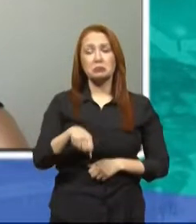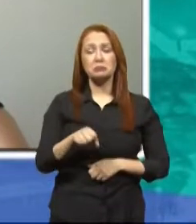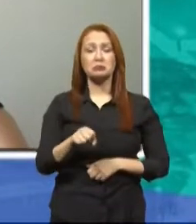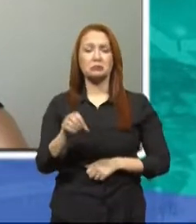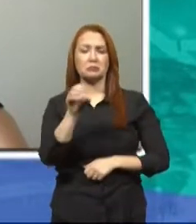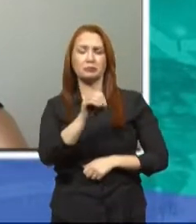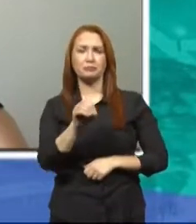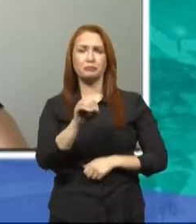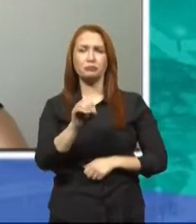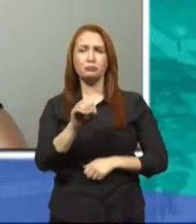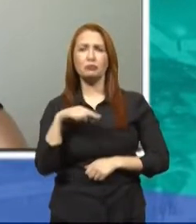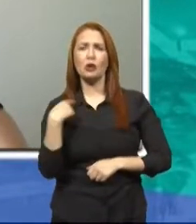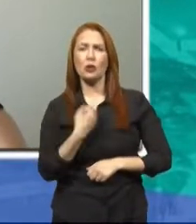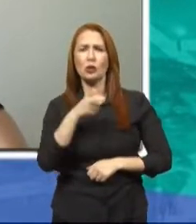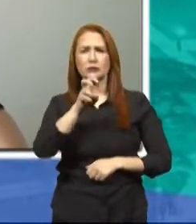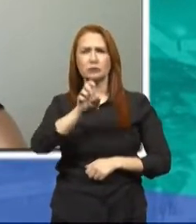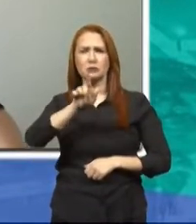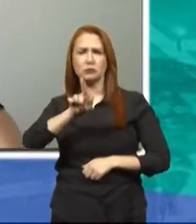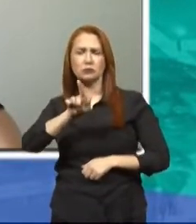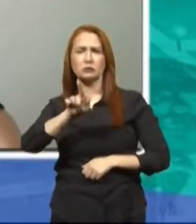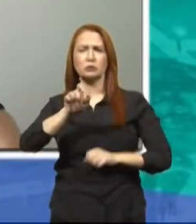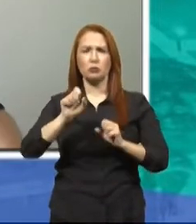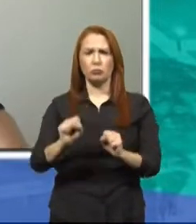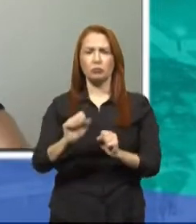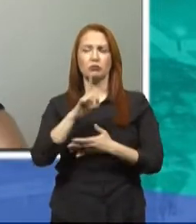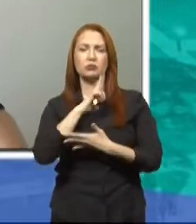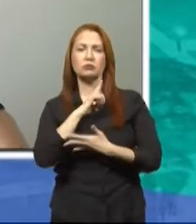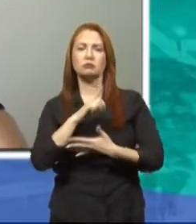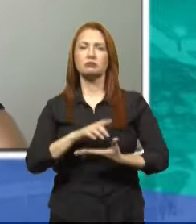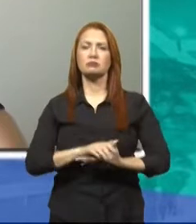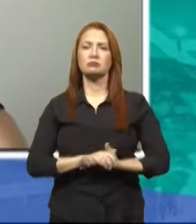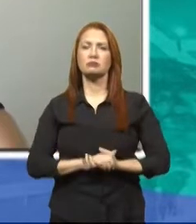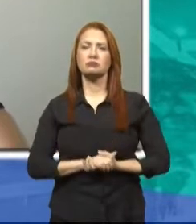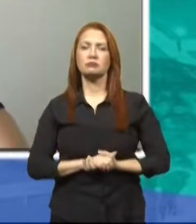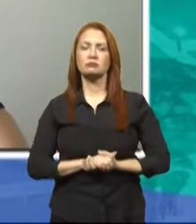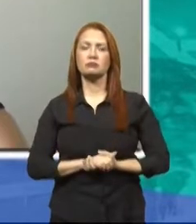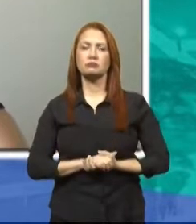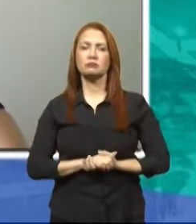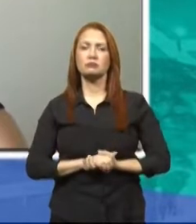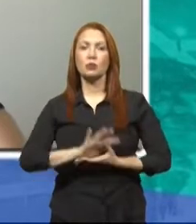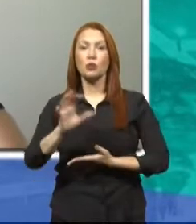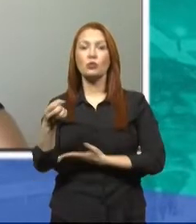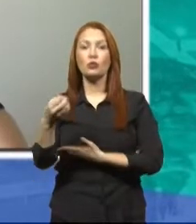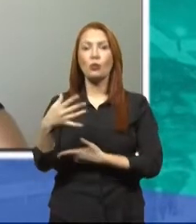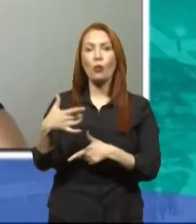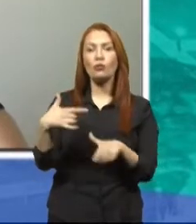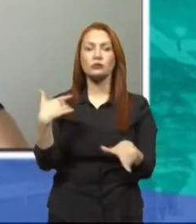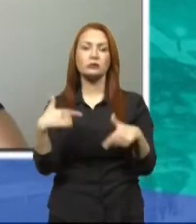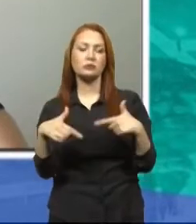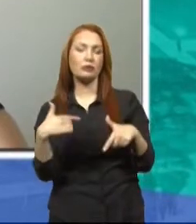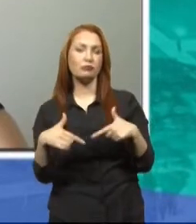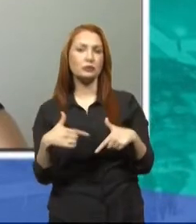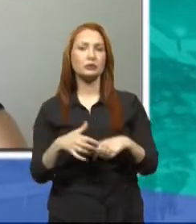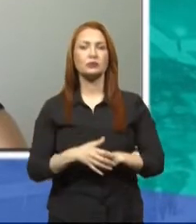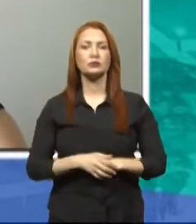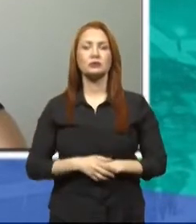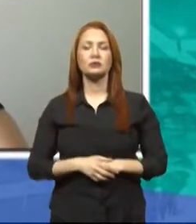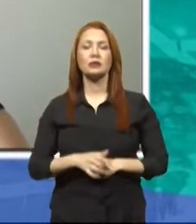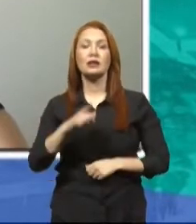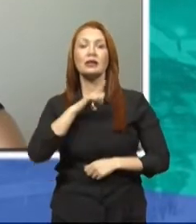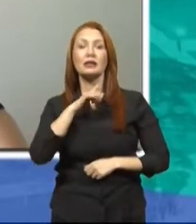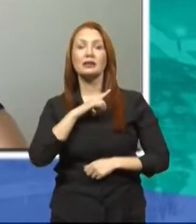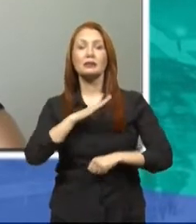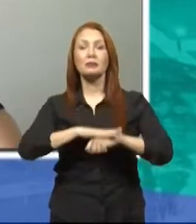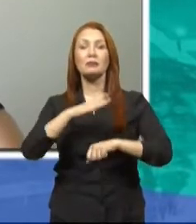tecnologia 5G, nós vamos poder ter, digamos assim, novos serviços e com uma qualidade